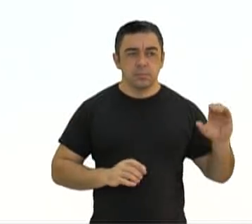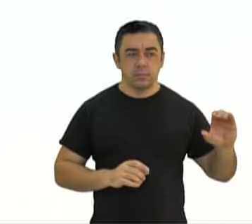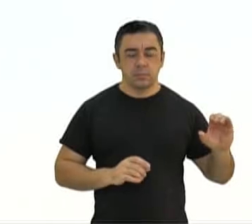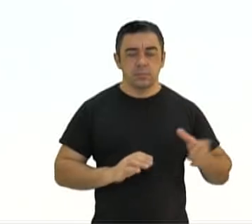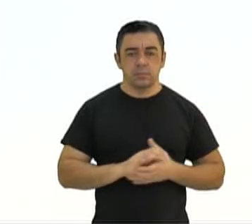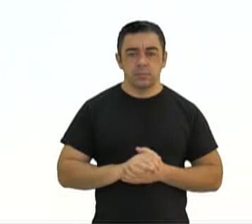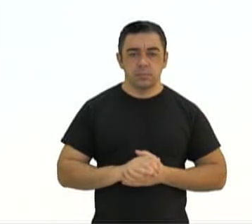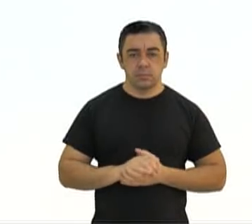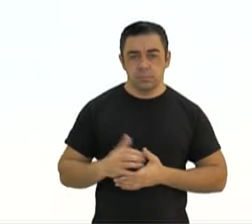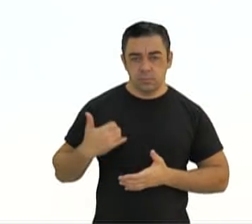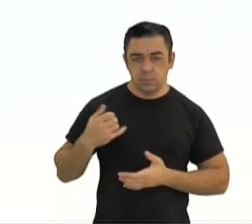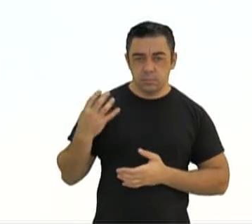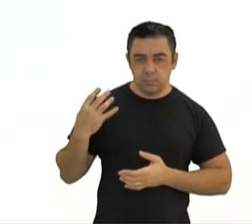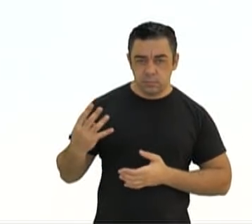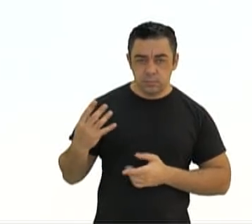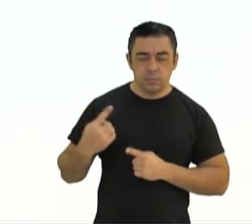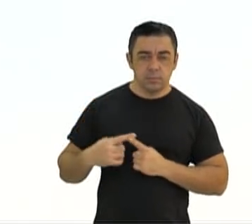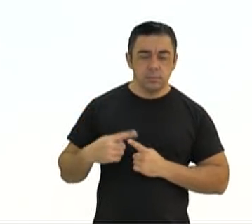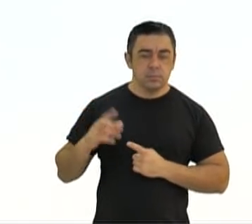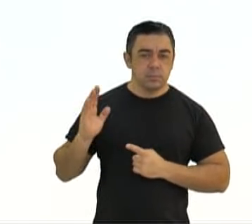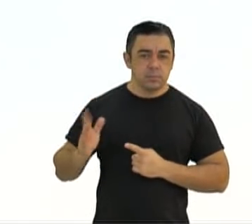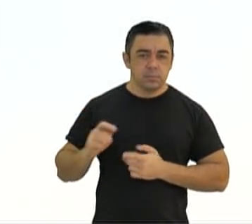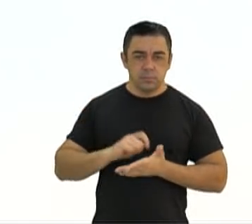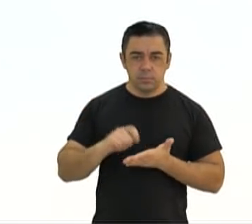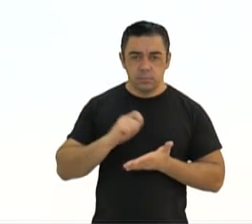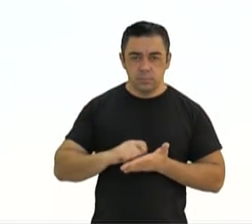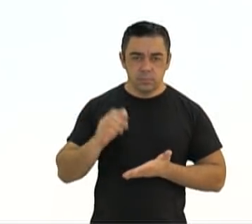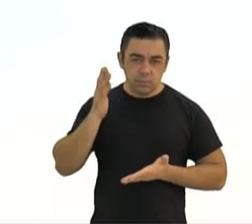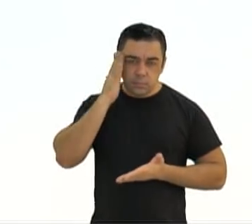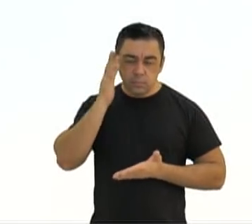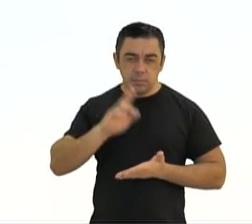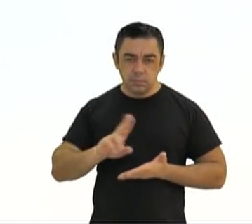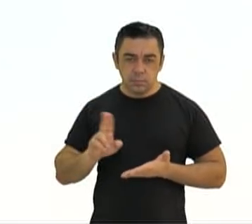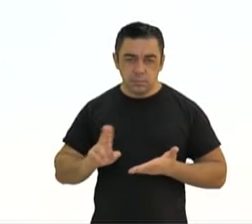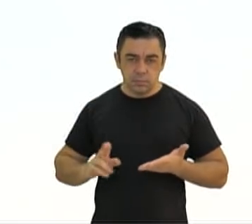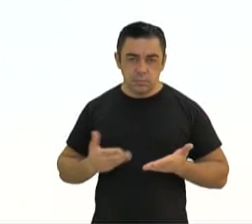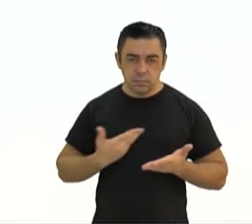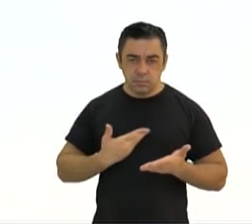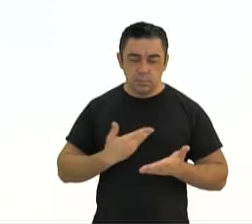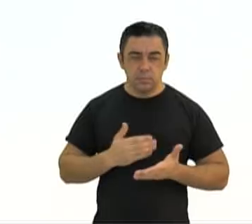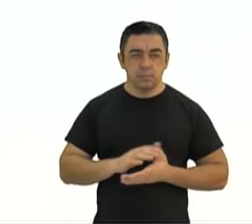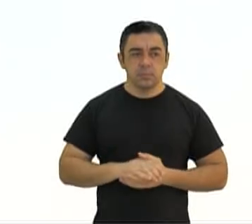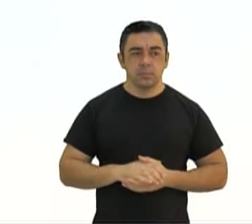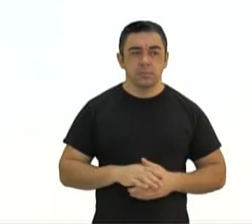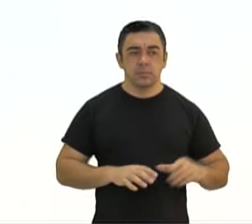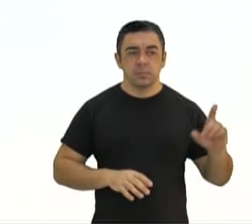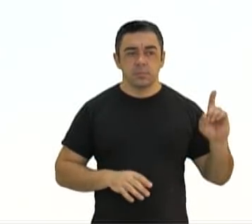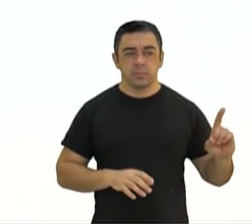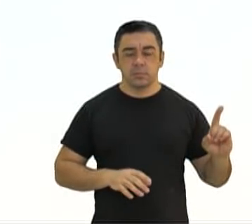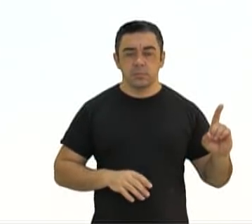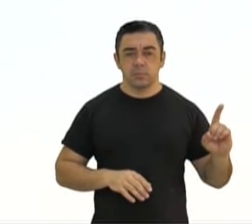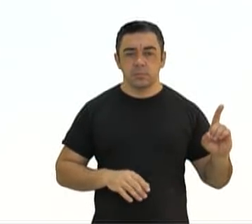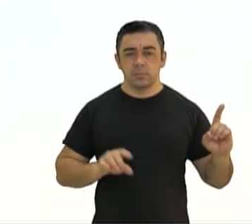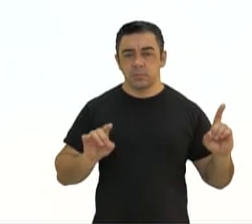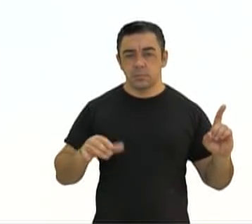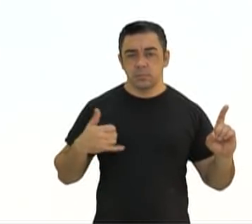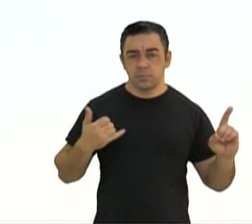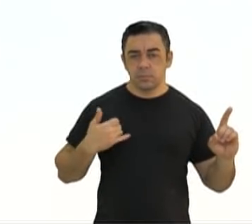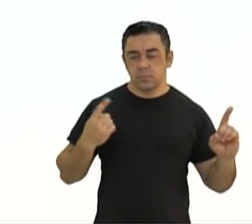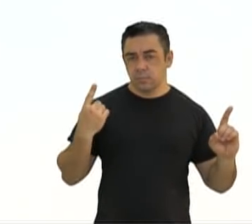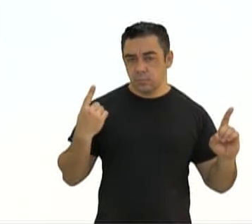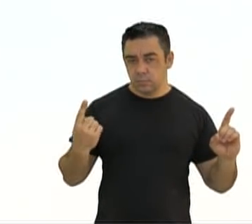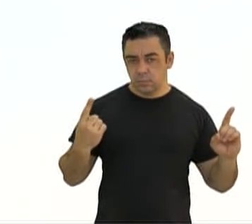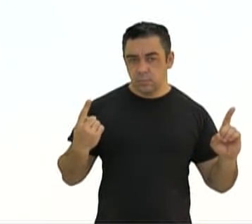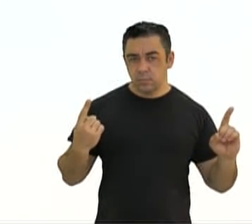C. Aos 4 anos, porque já escrevia os nomes dos colegas. Ou letra D. Com apenas